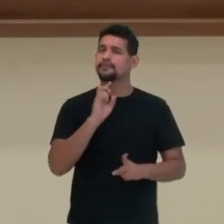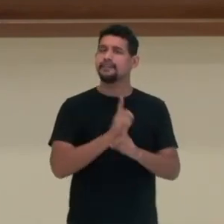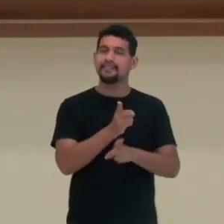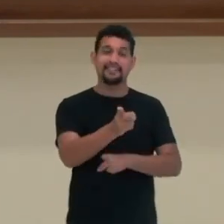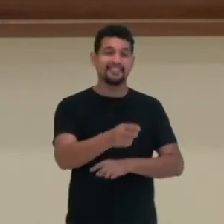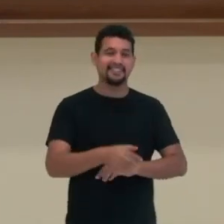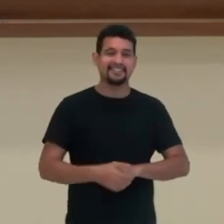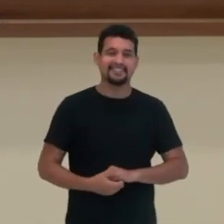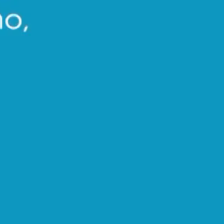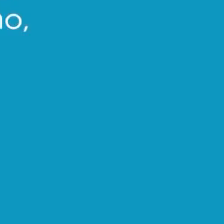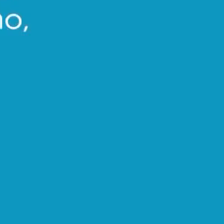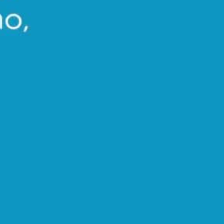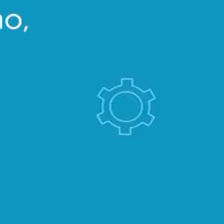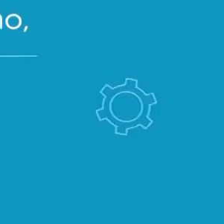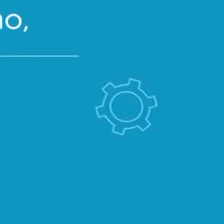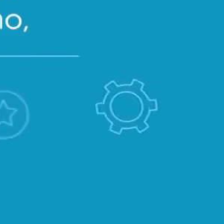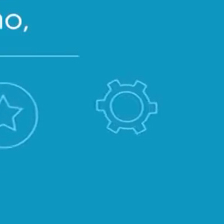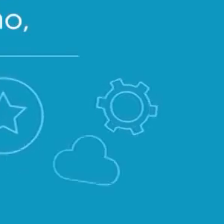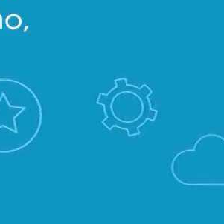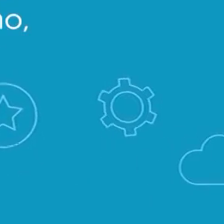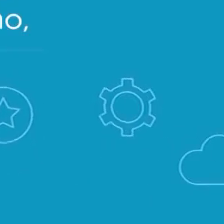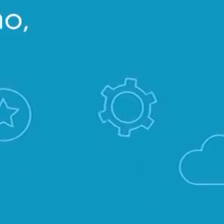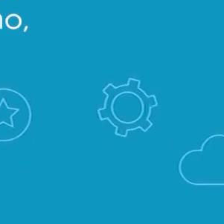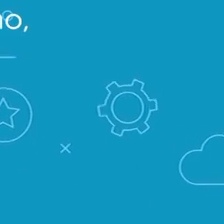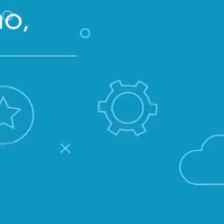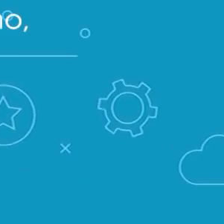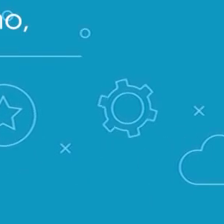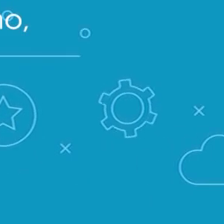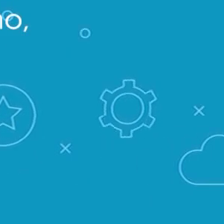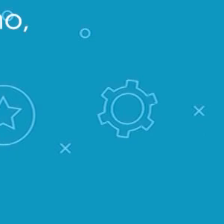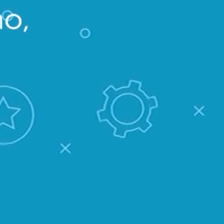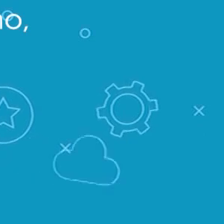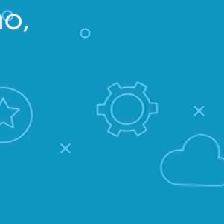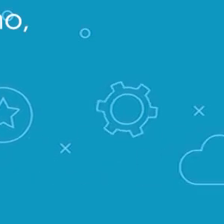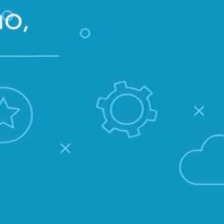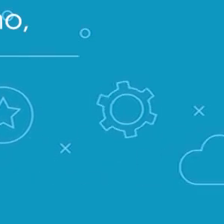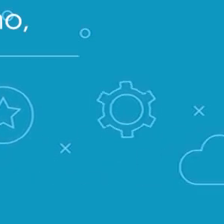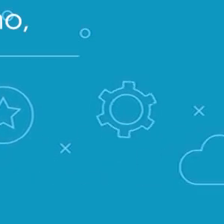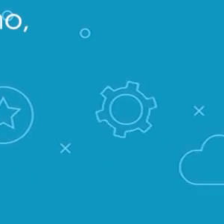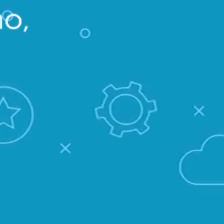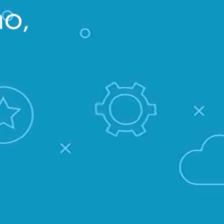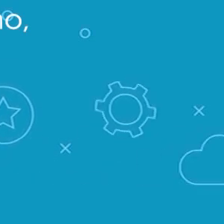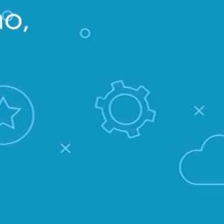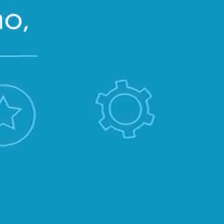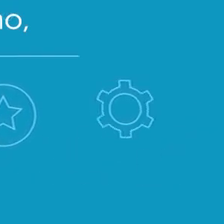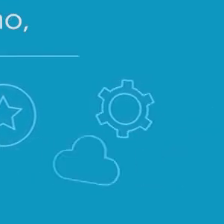breve!